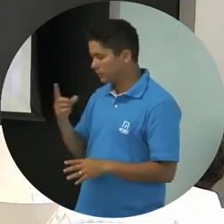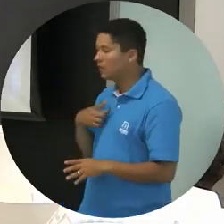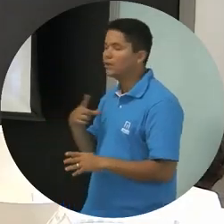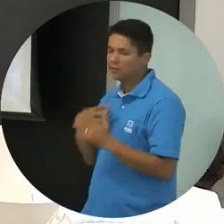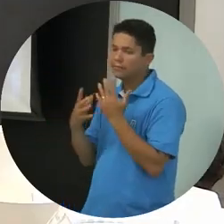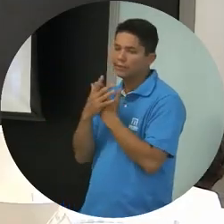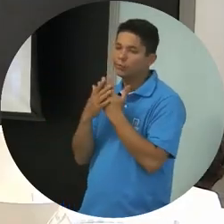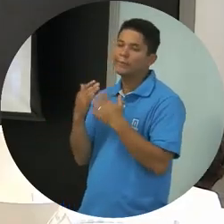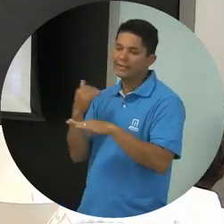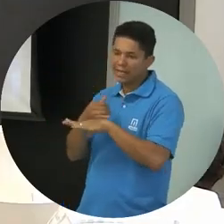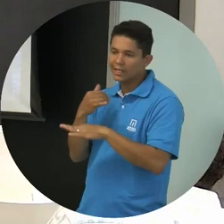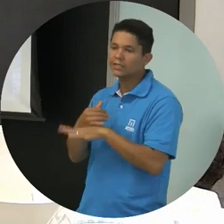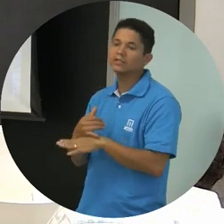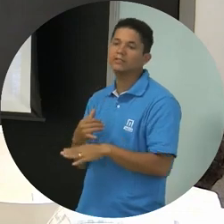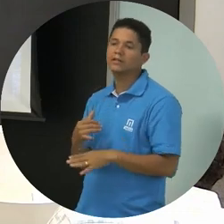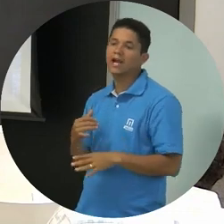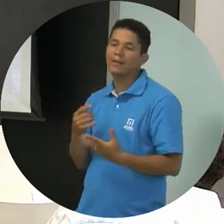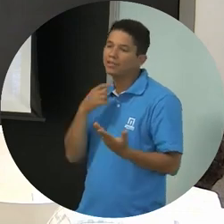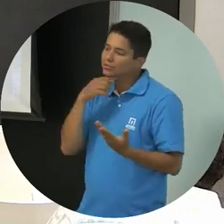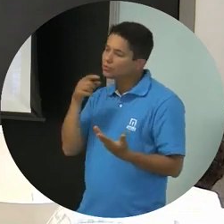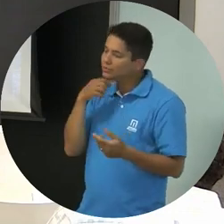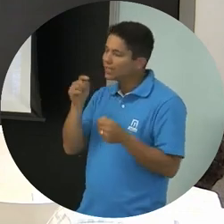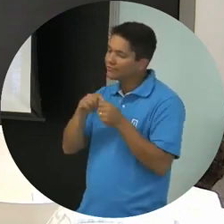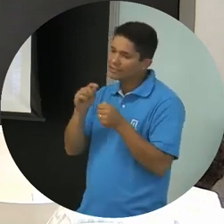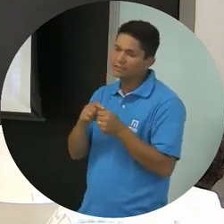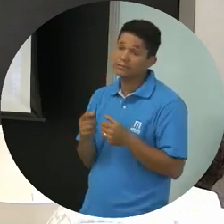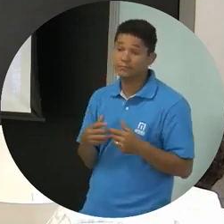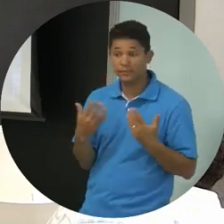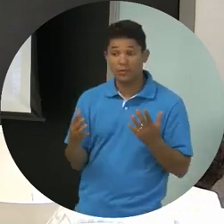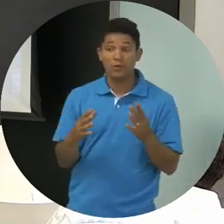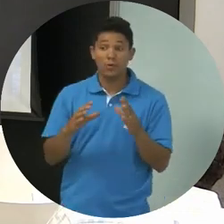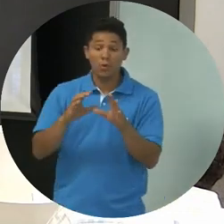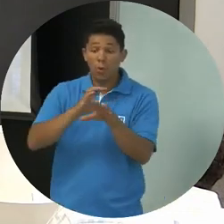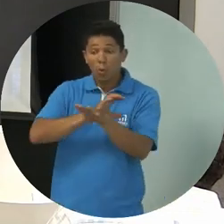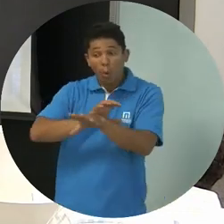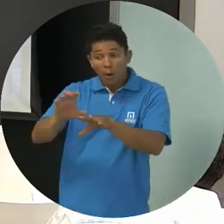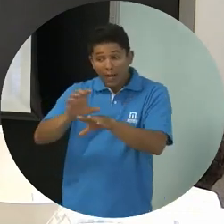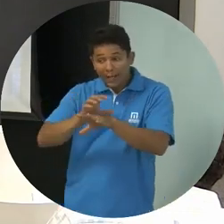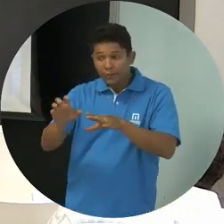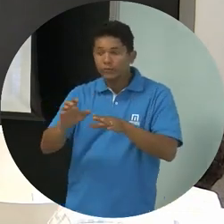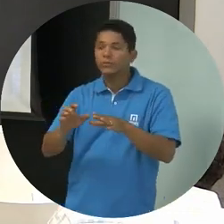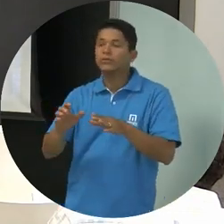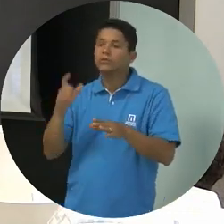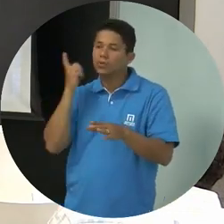Aí ela está enroscada e não consegue quebrar. Então. A parte de concreto você vai conseguir